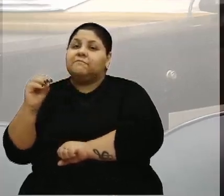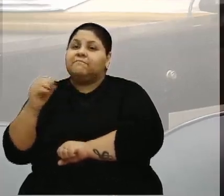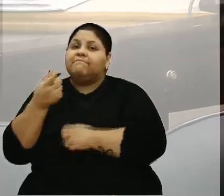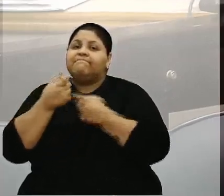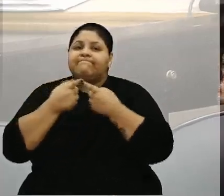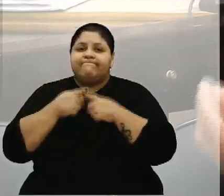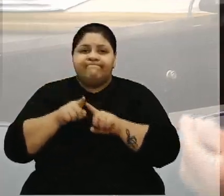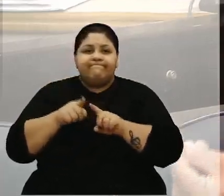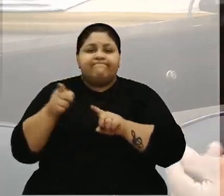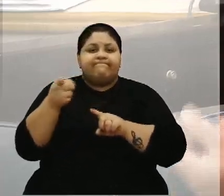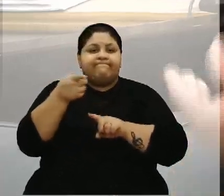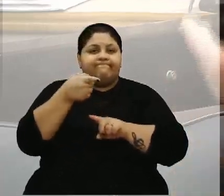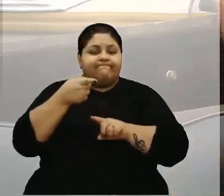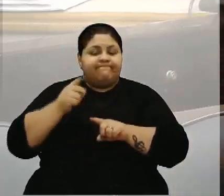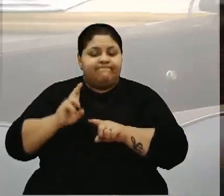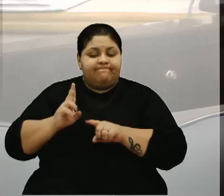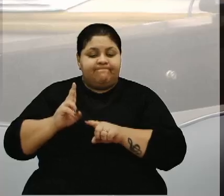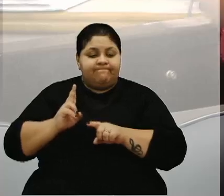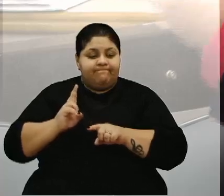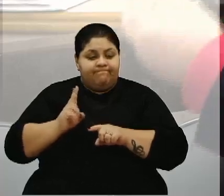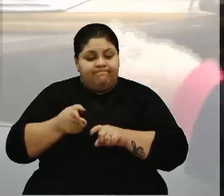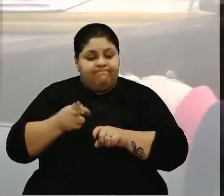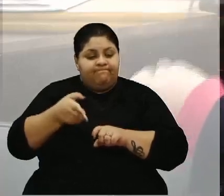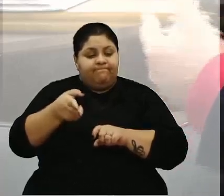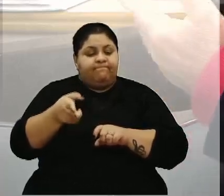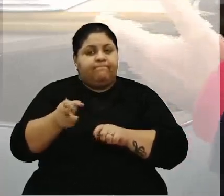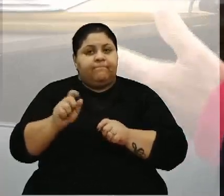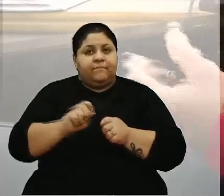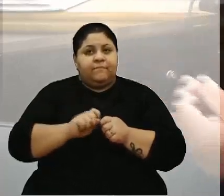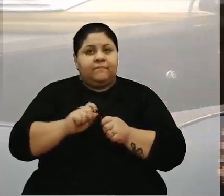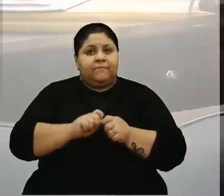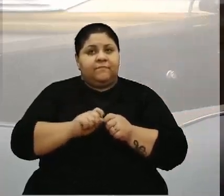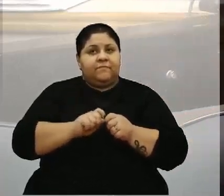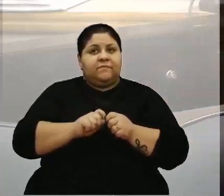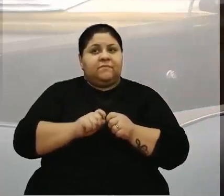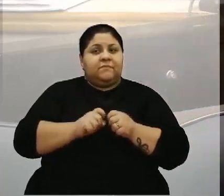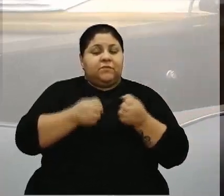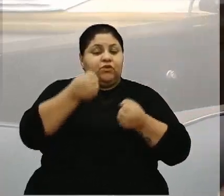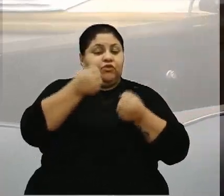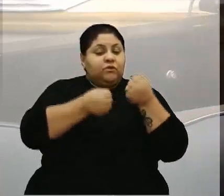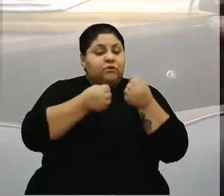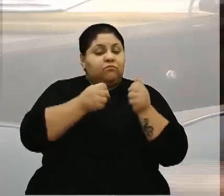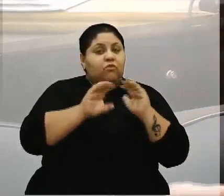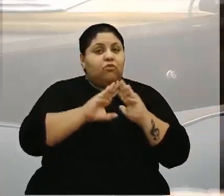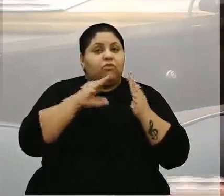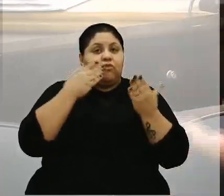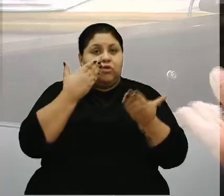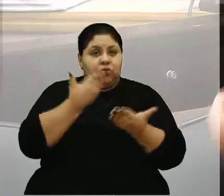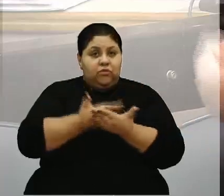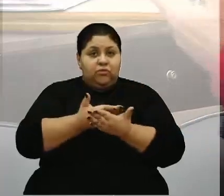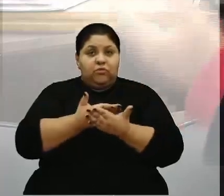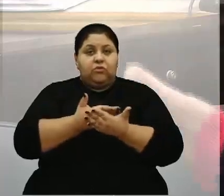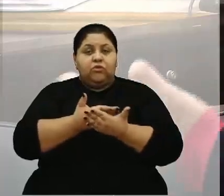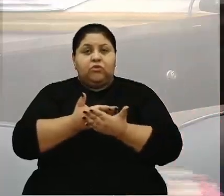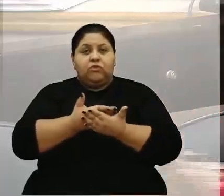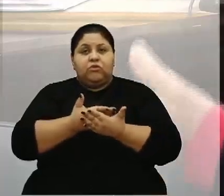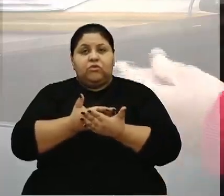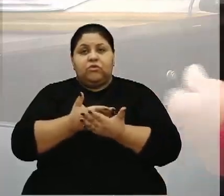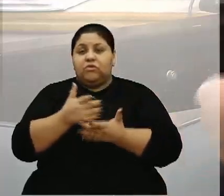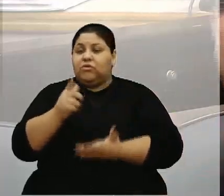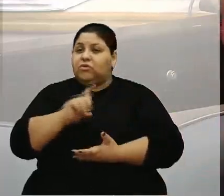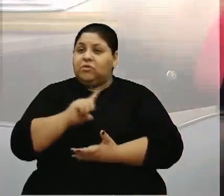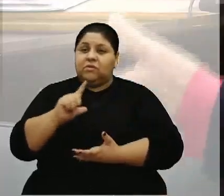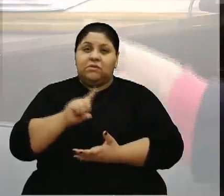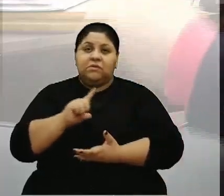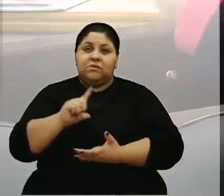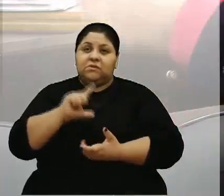vocês continuam lá, fazendo o transporte, muitas vezes com razão, porque não tem